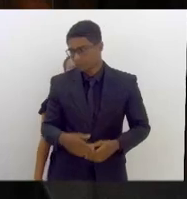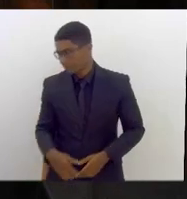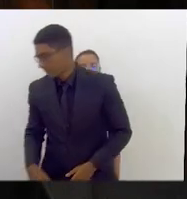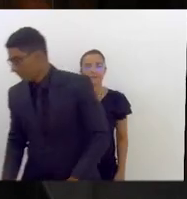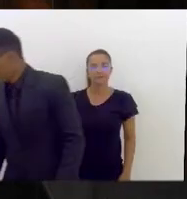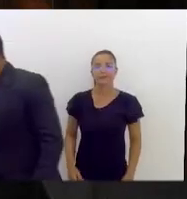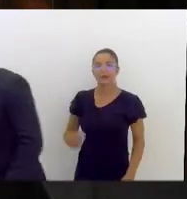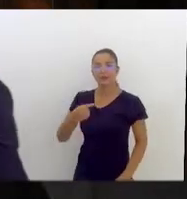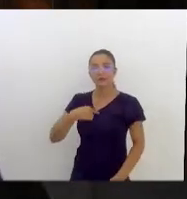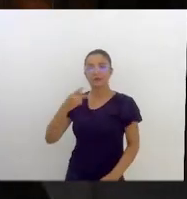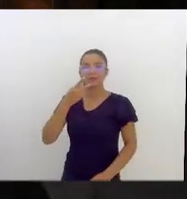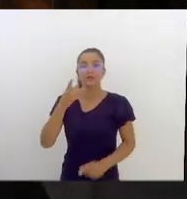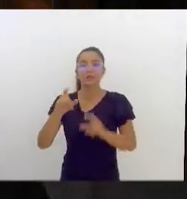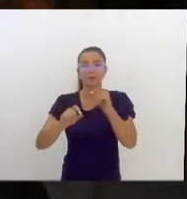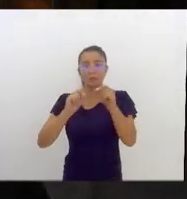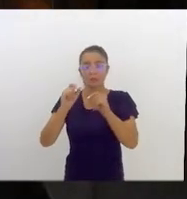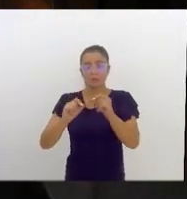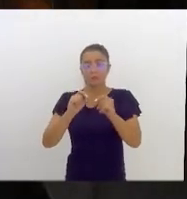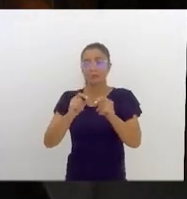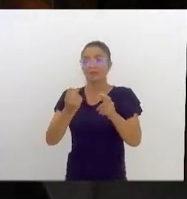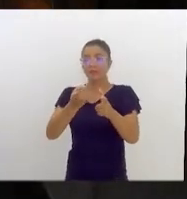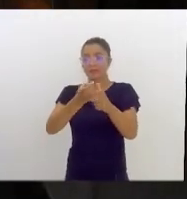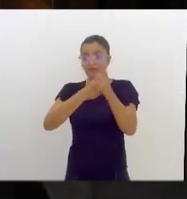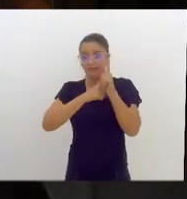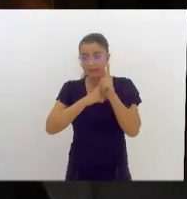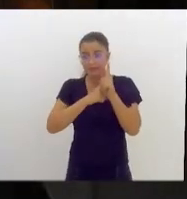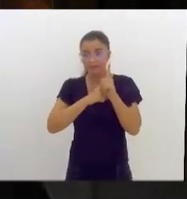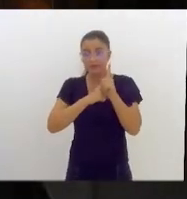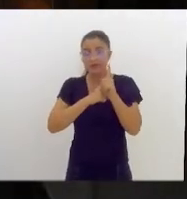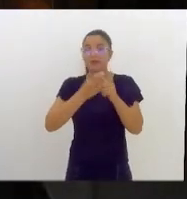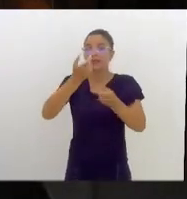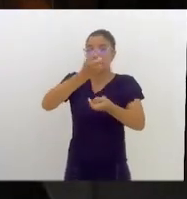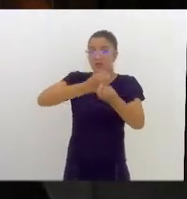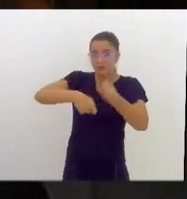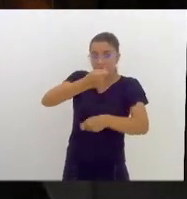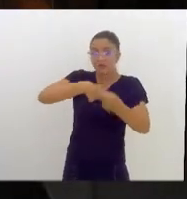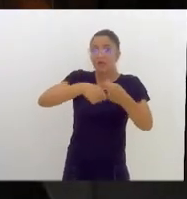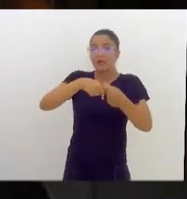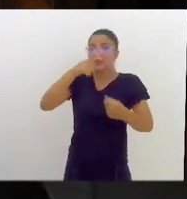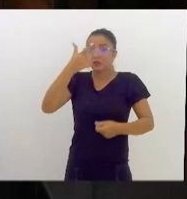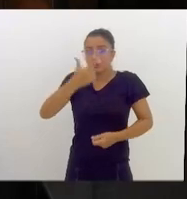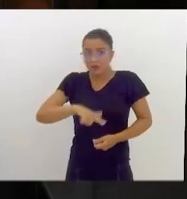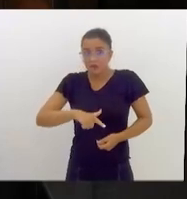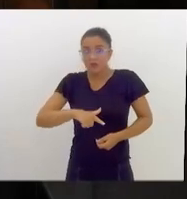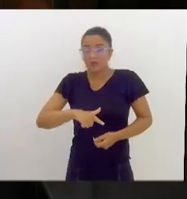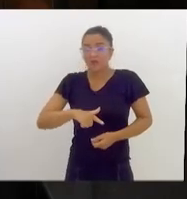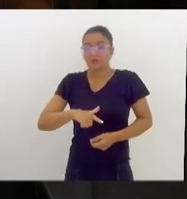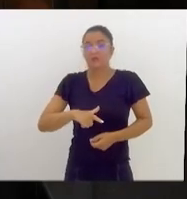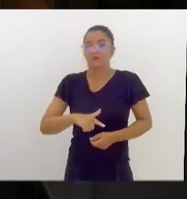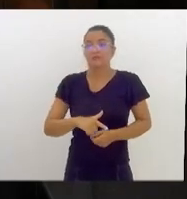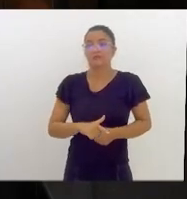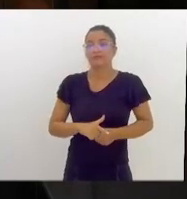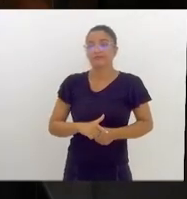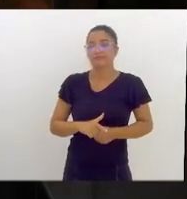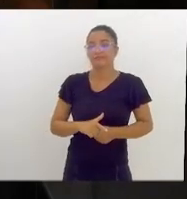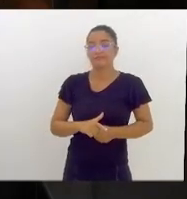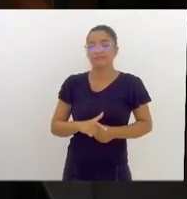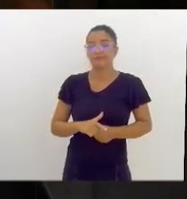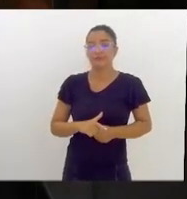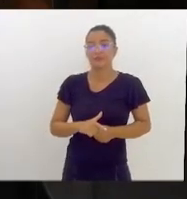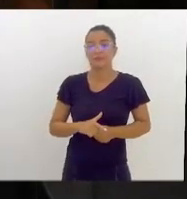Lucinha, que quando essa dívida foi renegociada, lá nos idos de